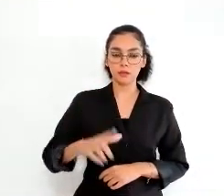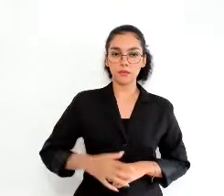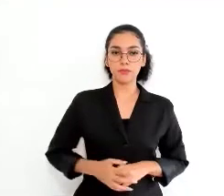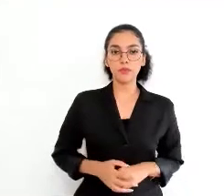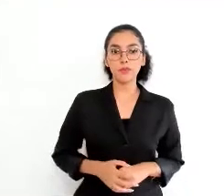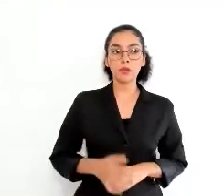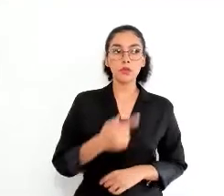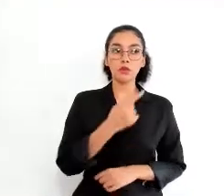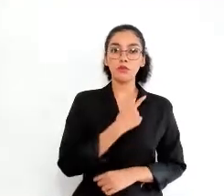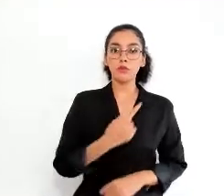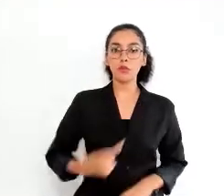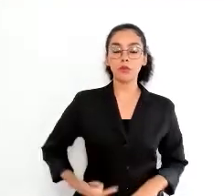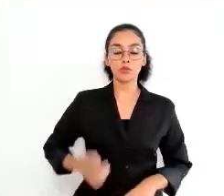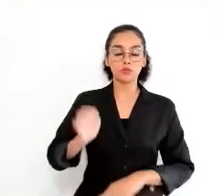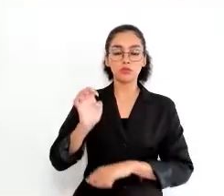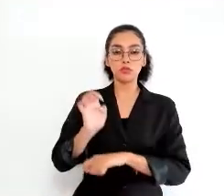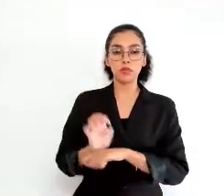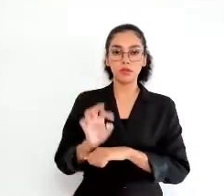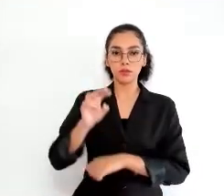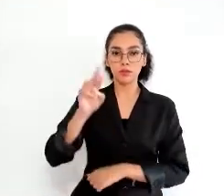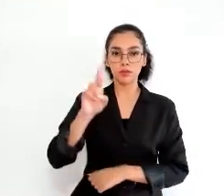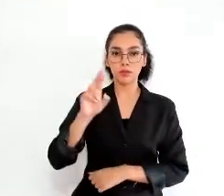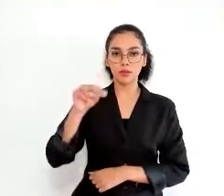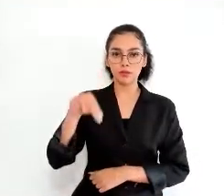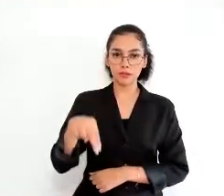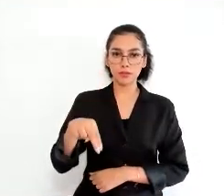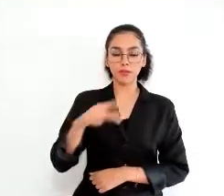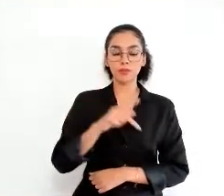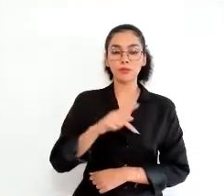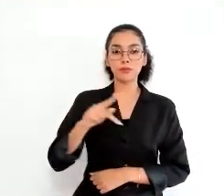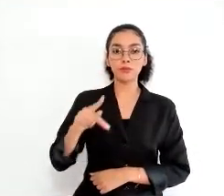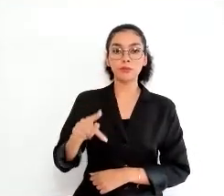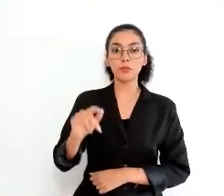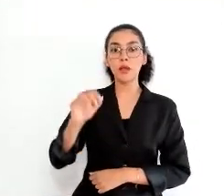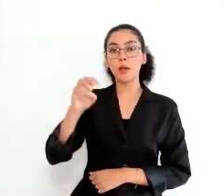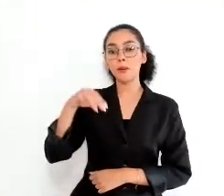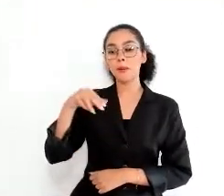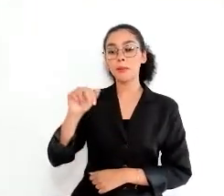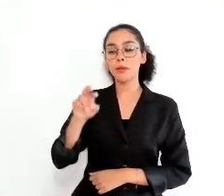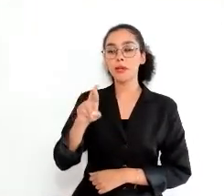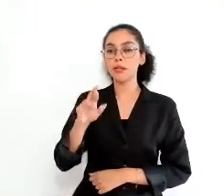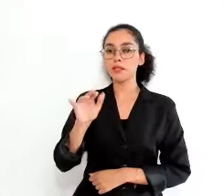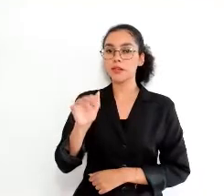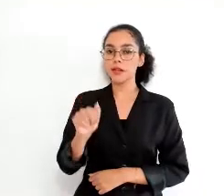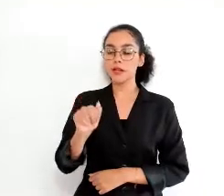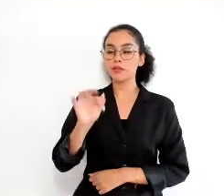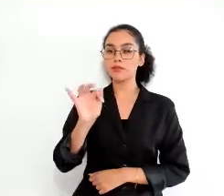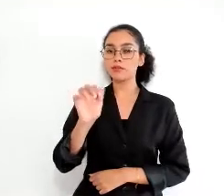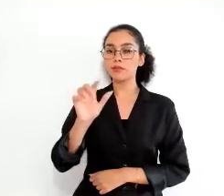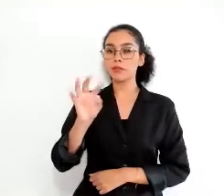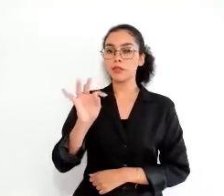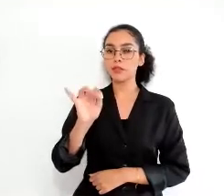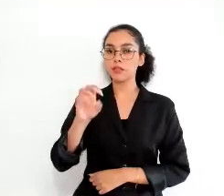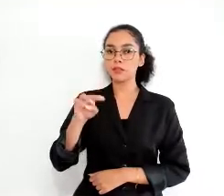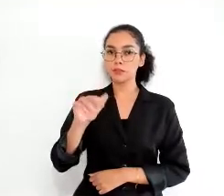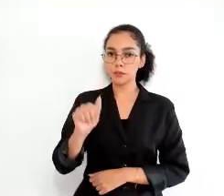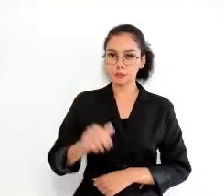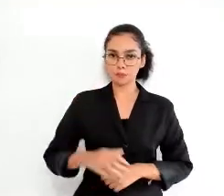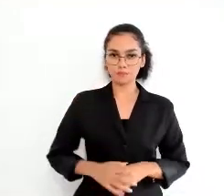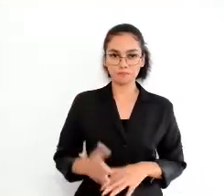Governadora do Estado do Rio Grande do Norte, professora Maria de Fátima Bezerra. Senhoras e